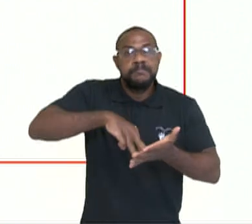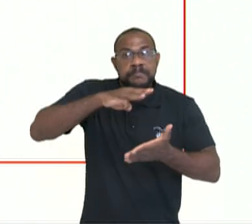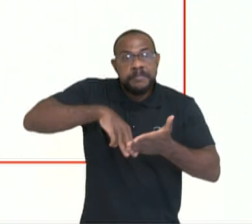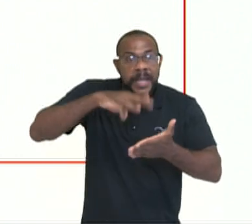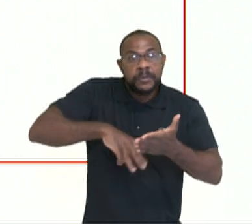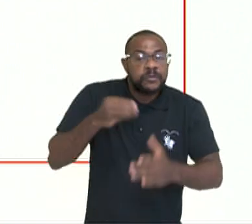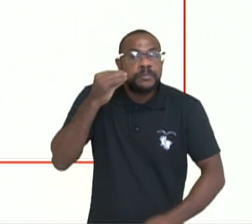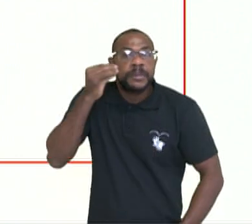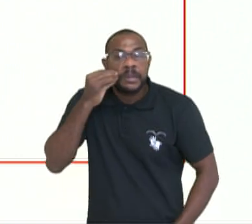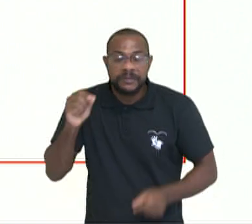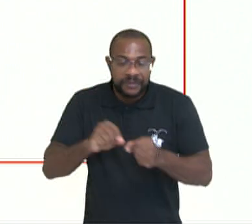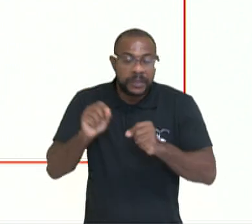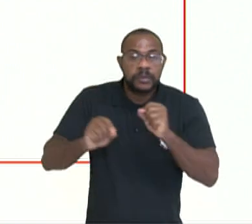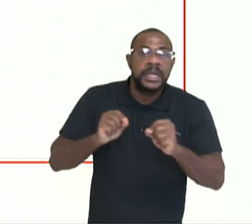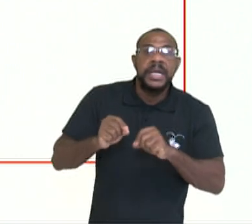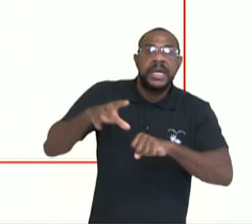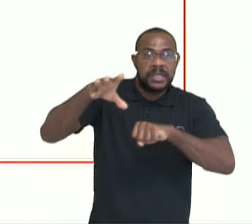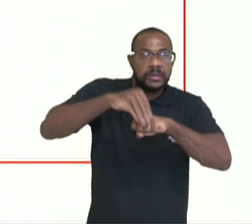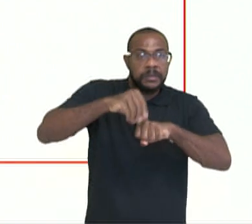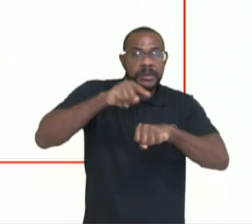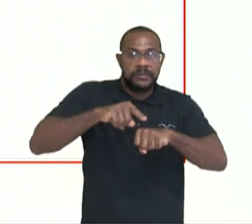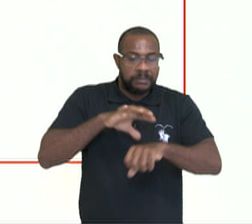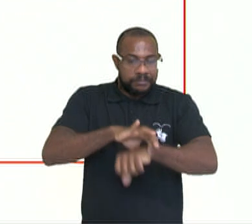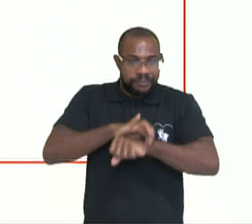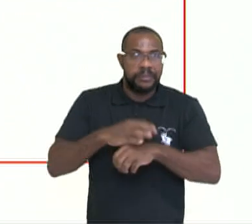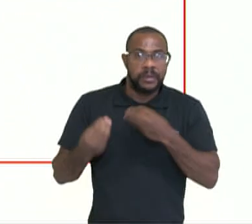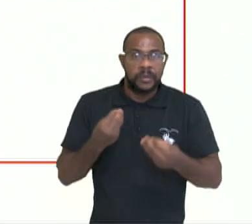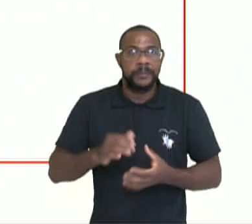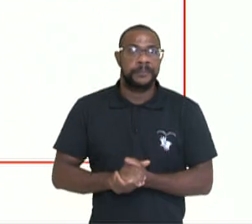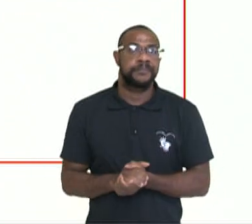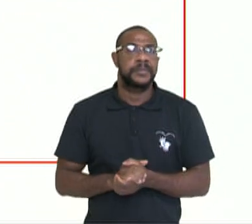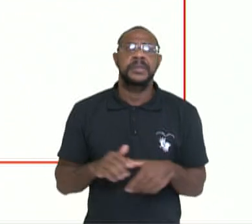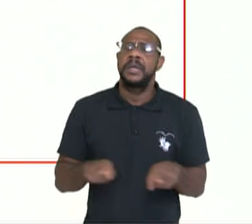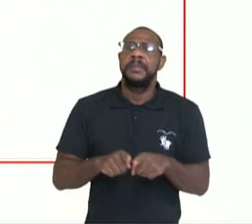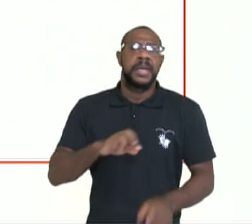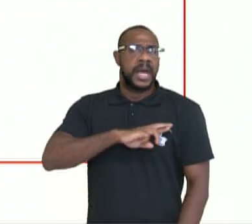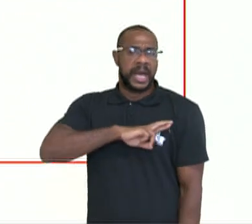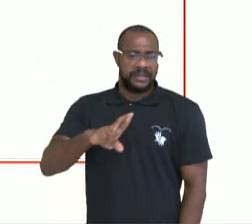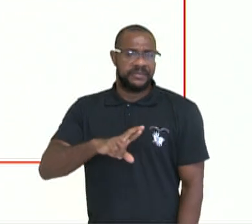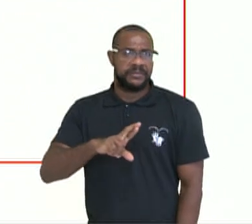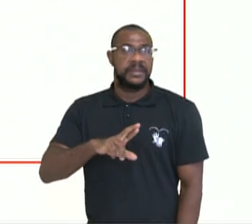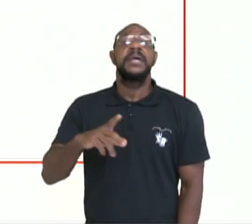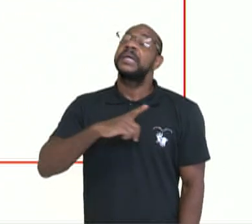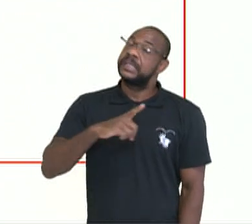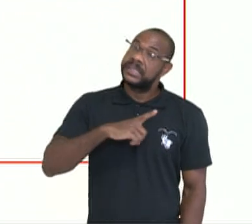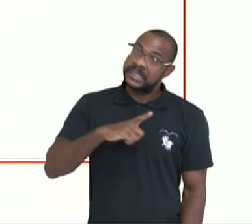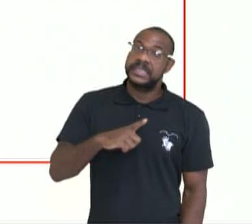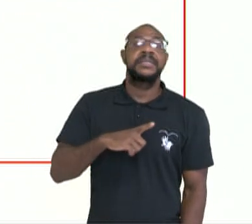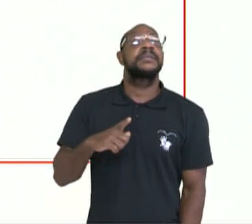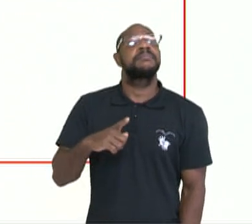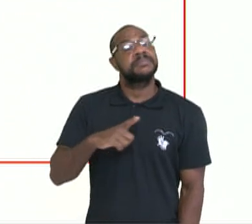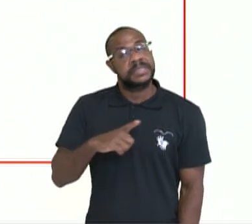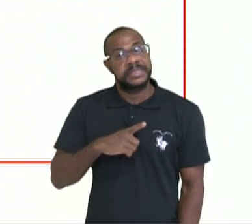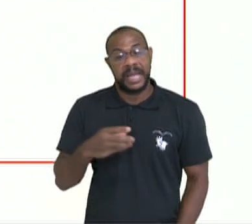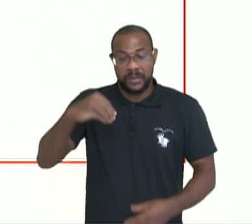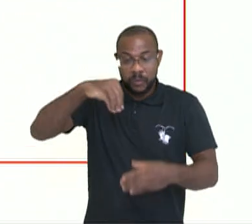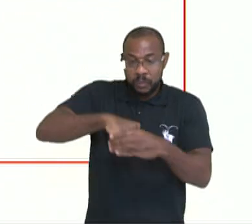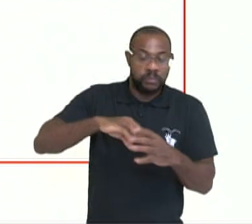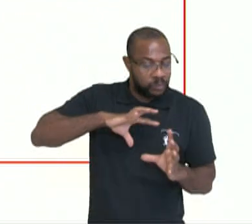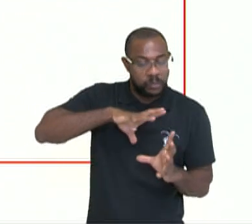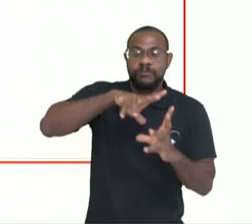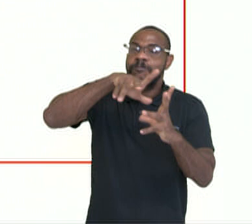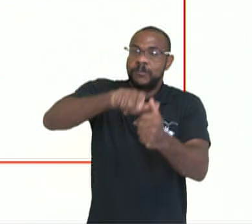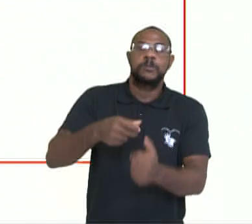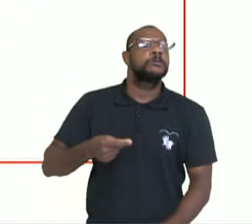fazem com que o conhecimento seja assegurado. E a religião, que está presente no mundo há muito tempo e que